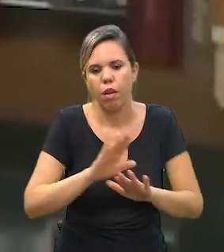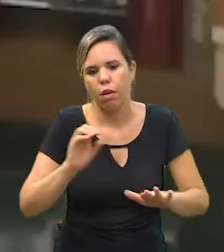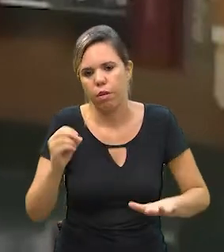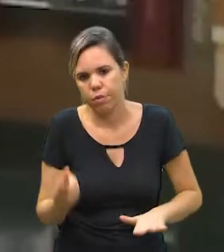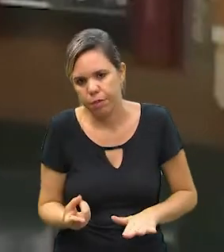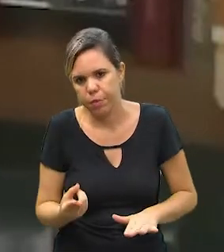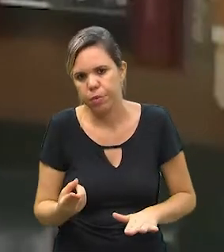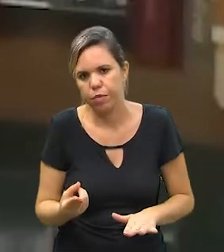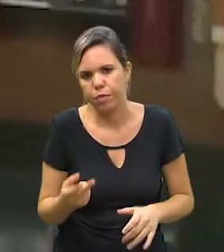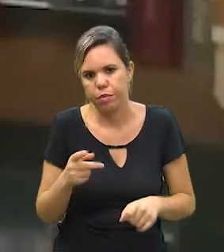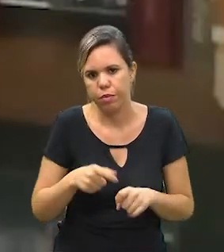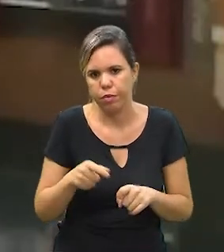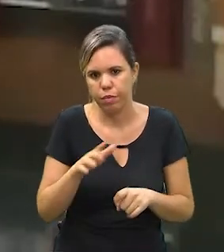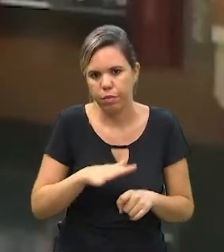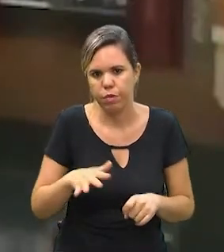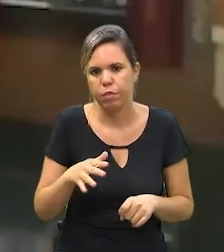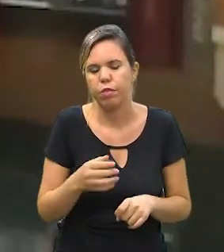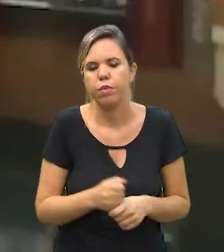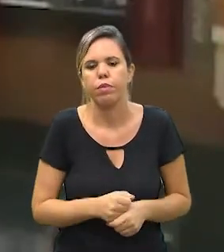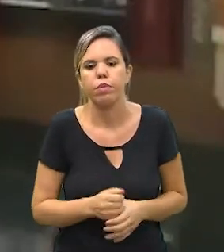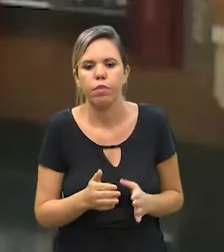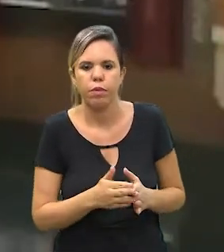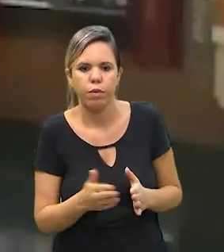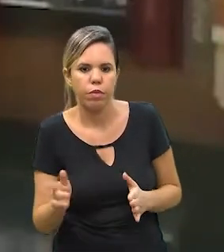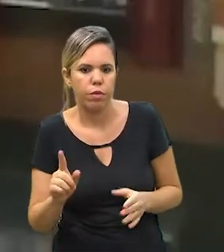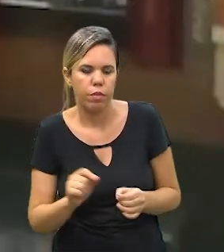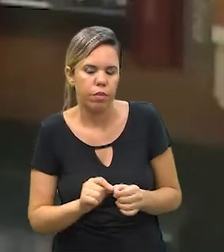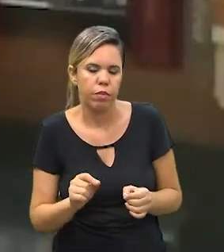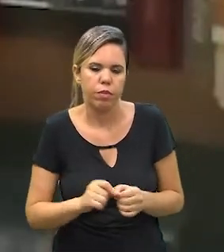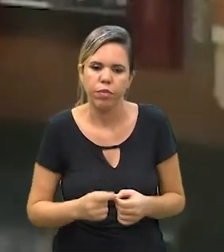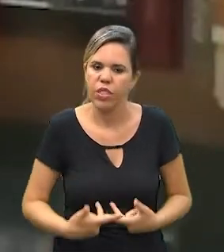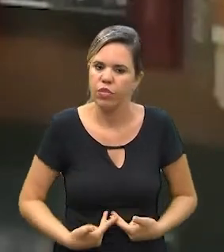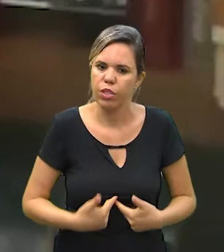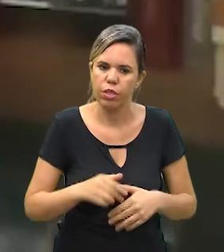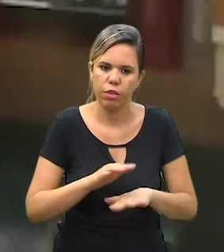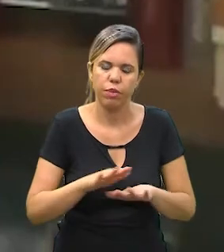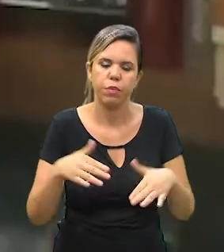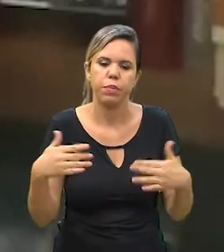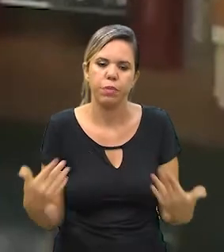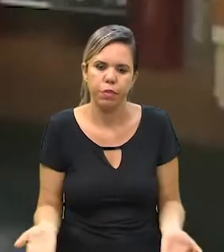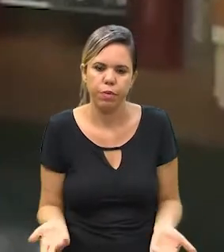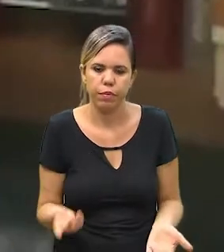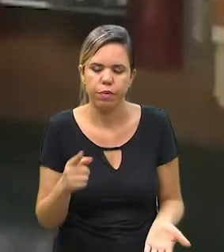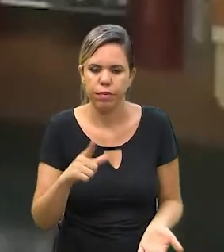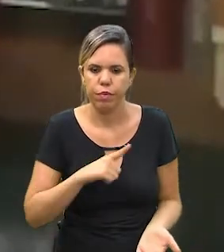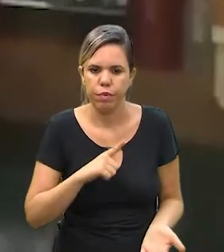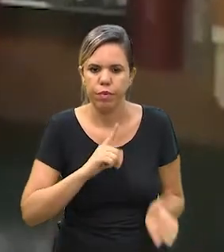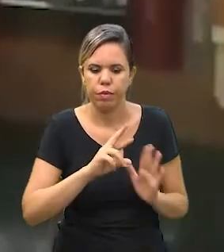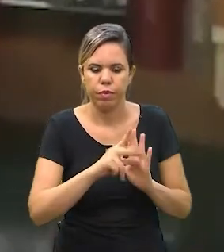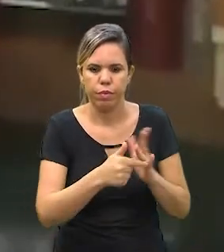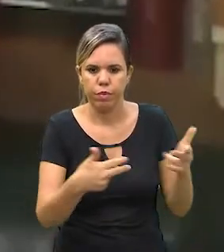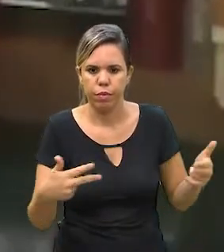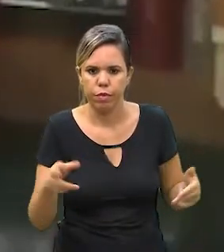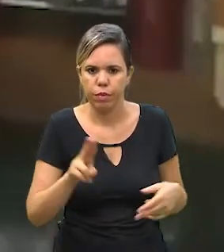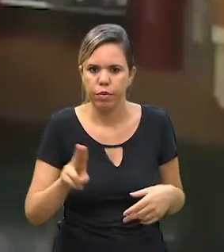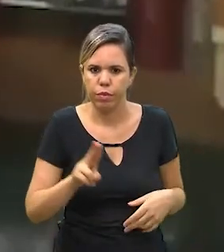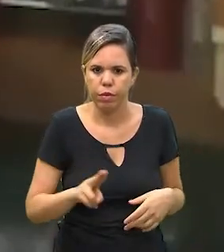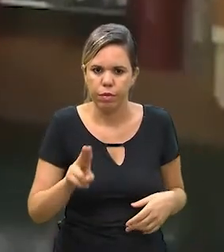de medicamentos que têm progestágeno, pode fazer uso de cirurgia. Então, você tem um leque e você vai